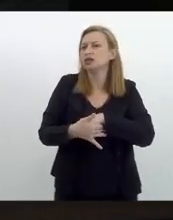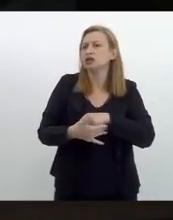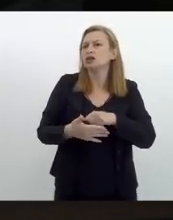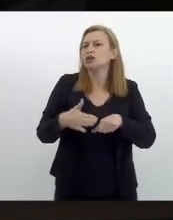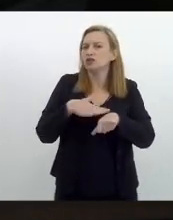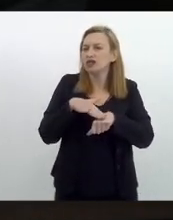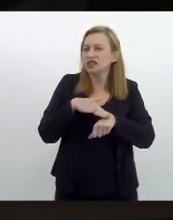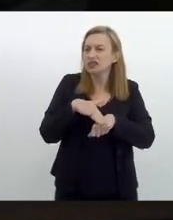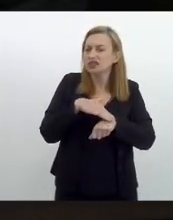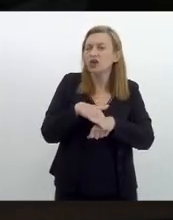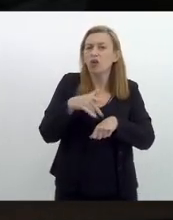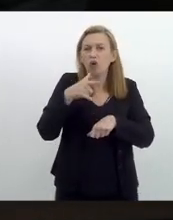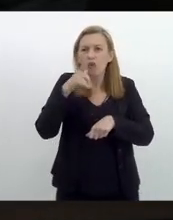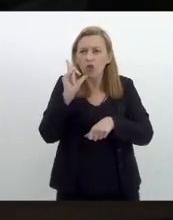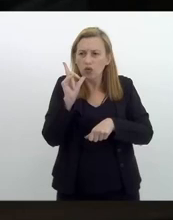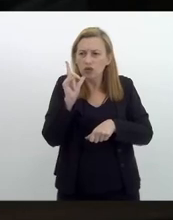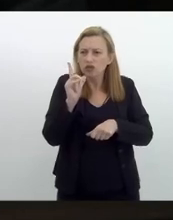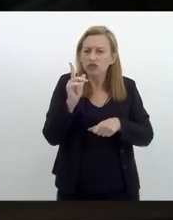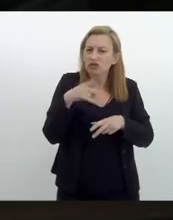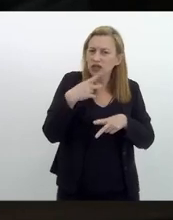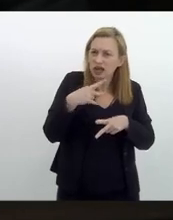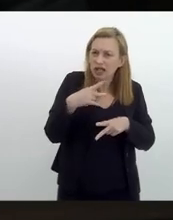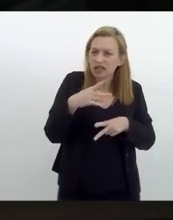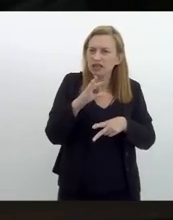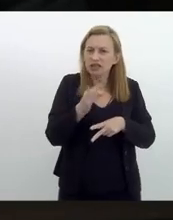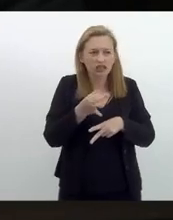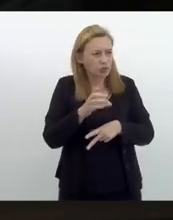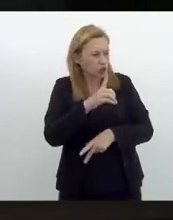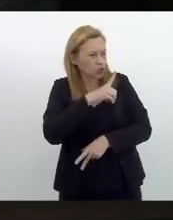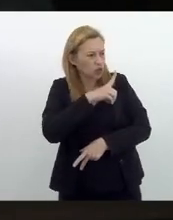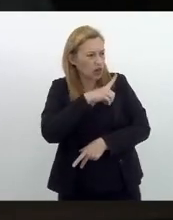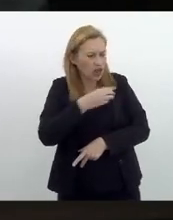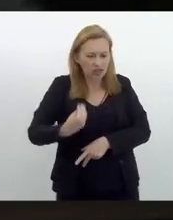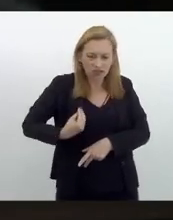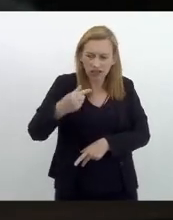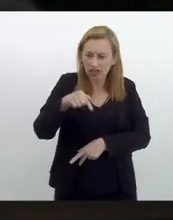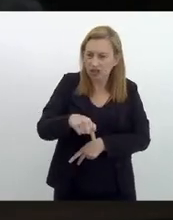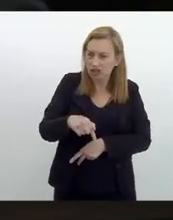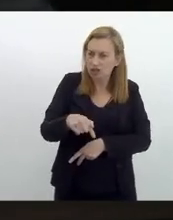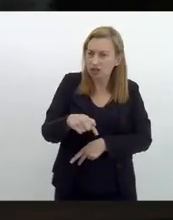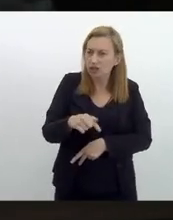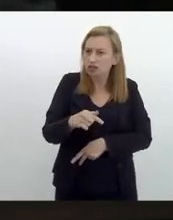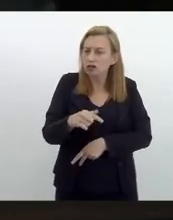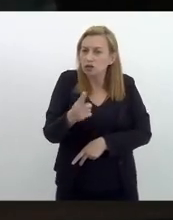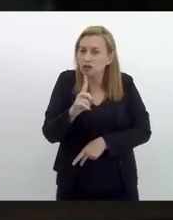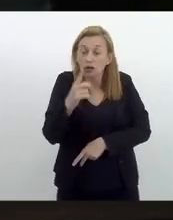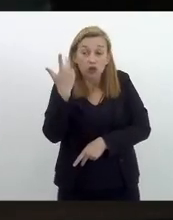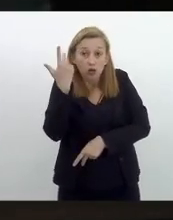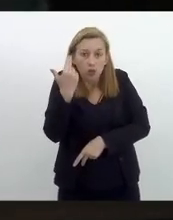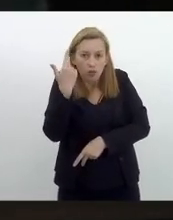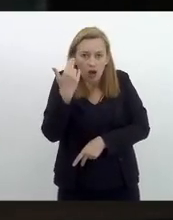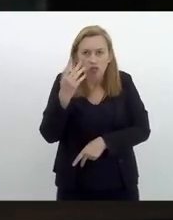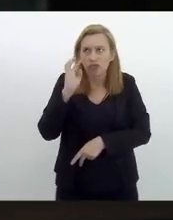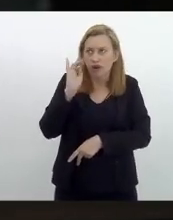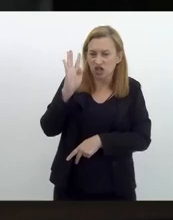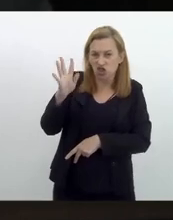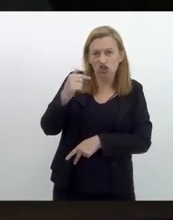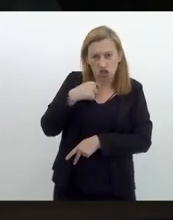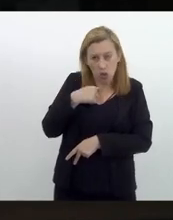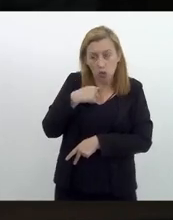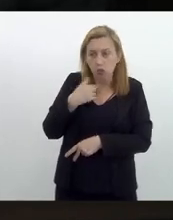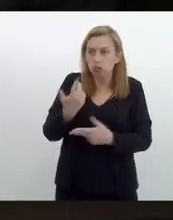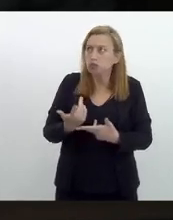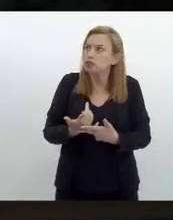e ontem eu fiz uma ponderação inclusive com os delegados que estavam aqui não é comum imagino eu que